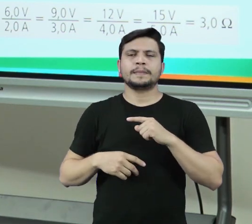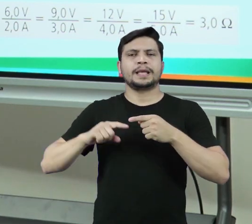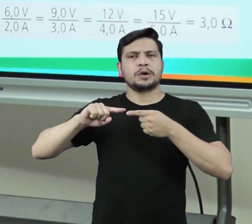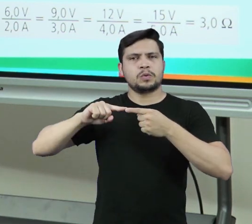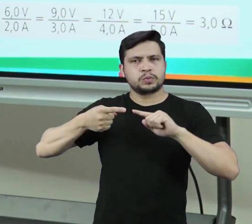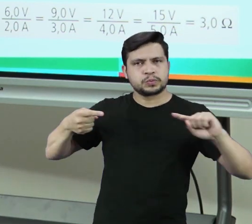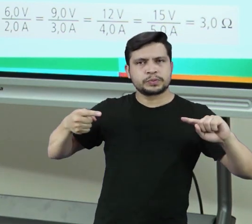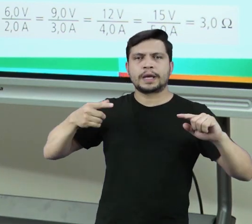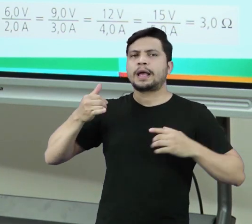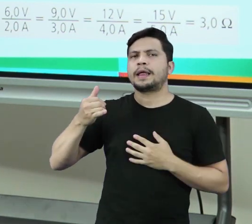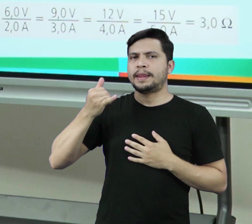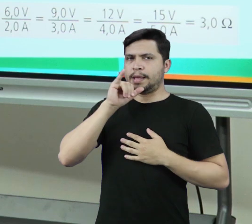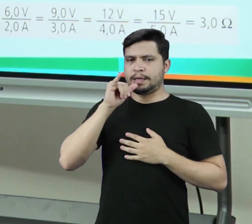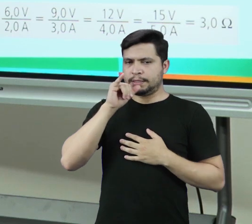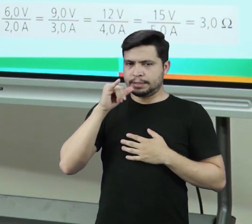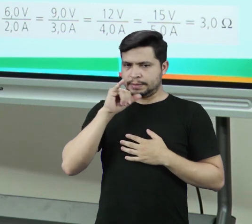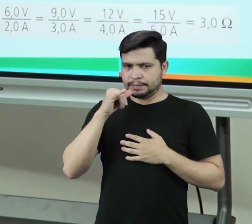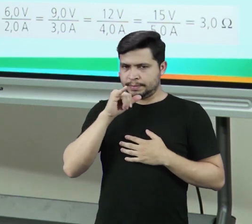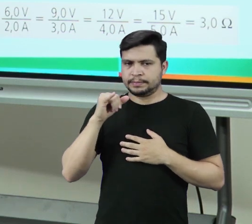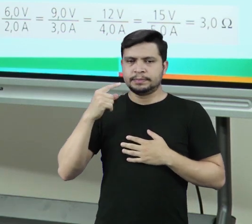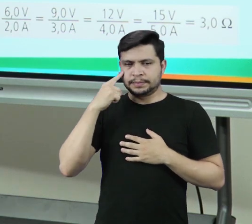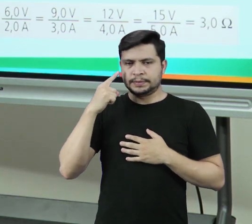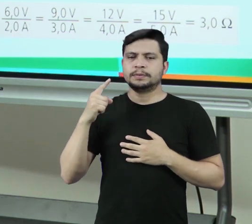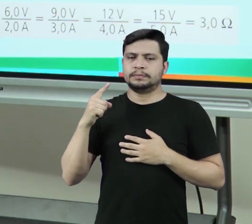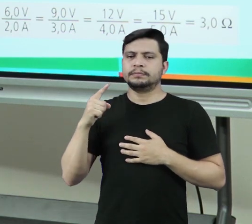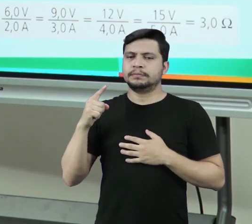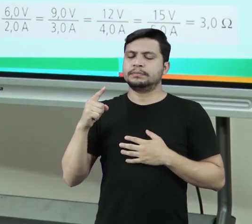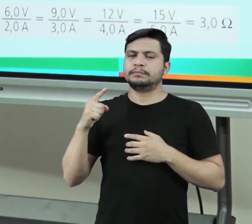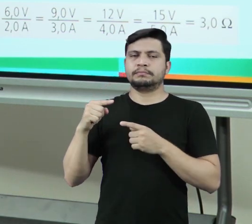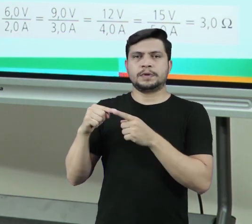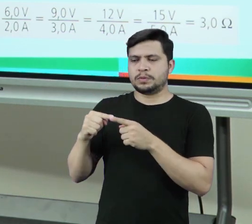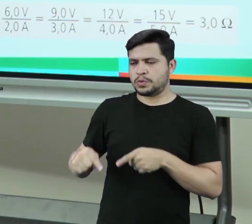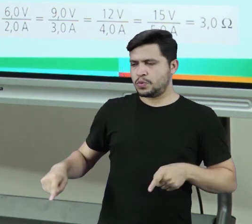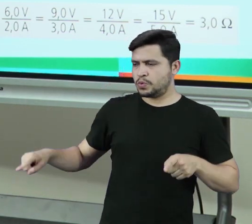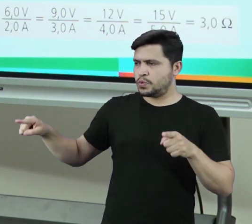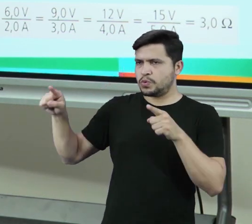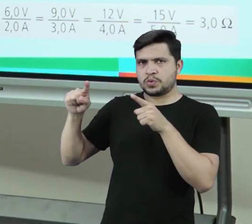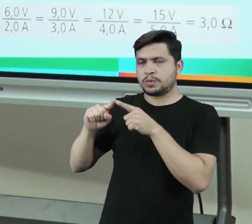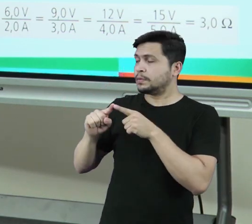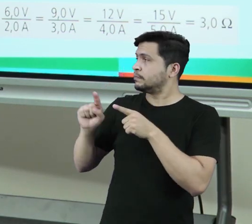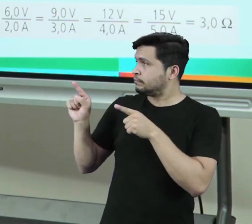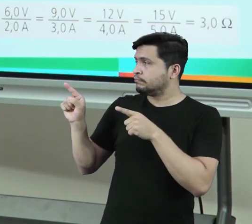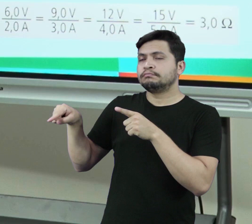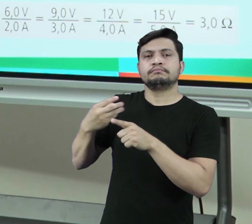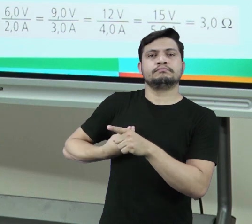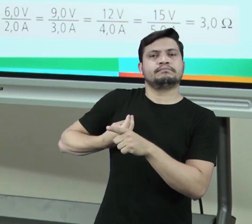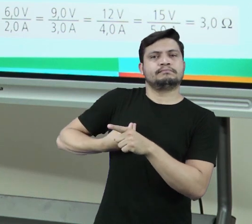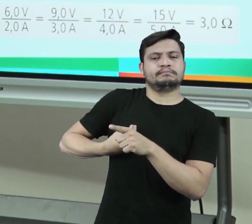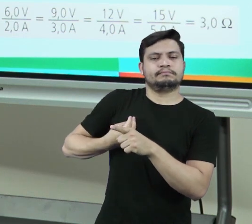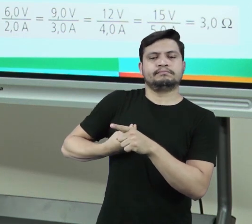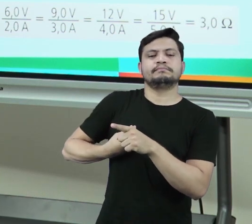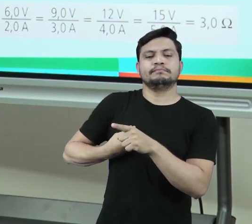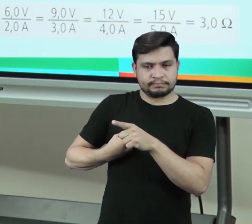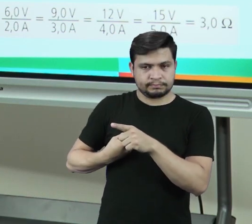dos elementos de circuito. Ela vai contemplar todo esse circuito ao longo do meu dispositivo montado. E quando ela